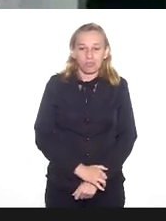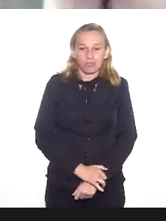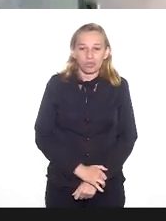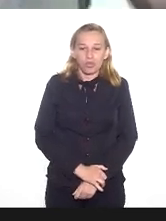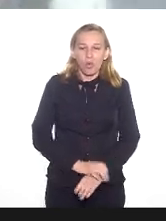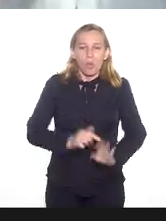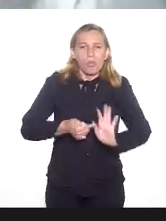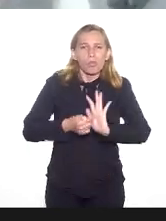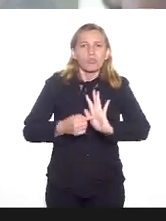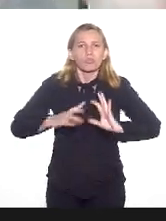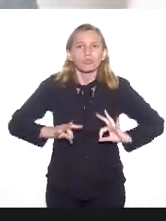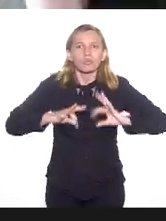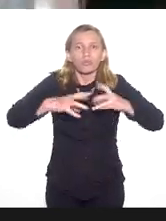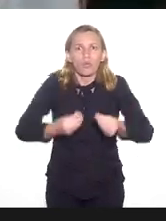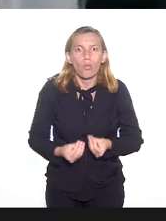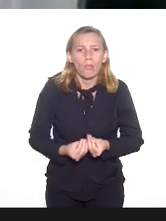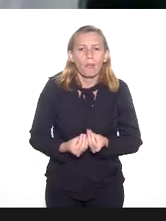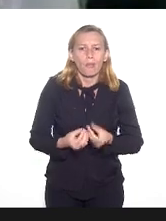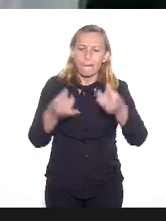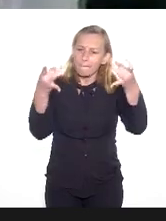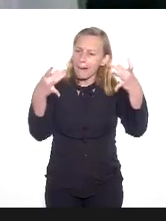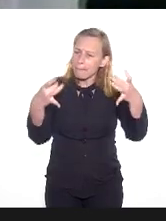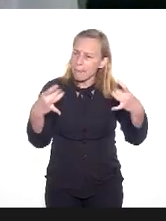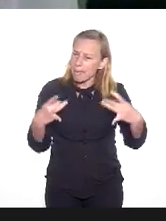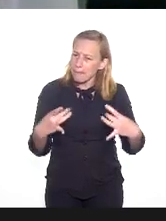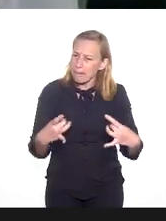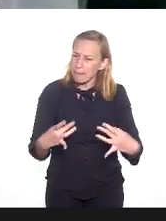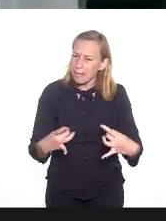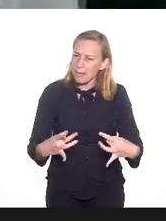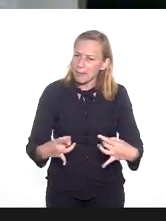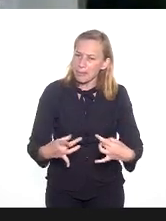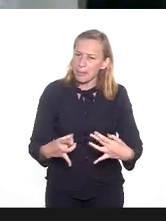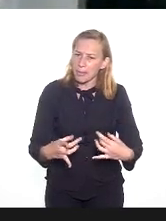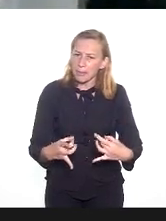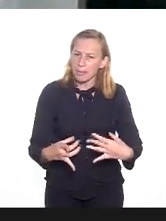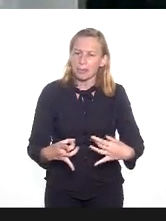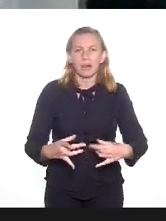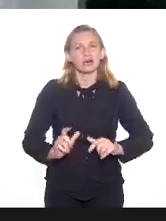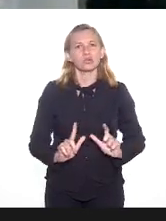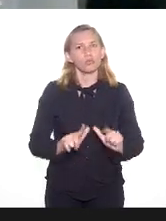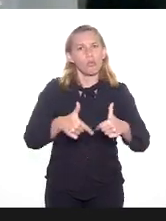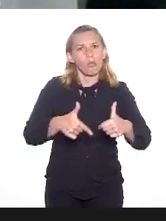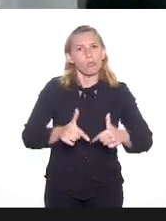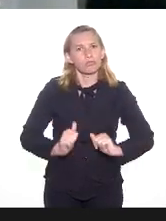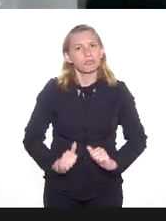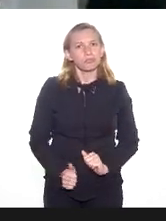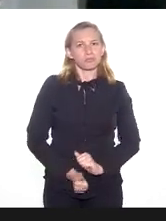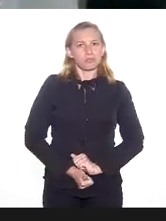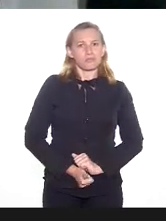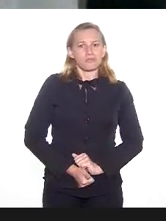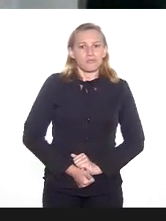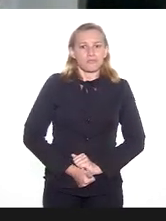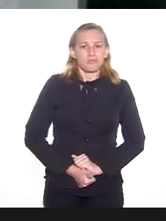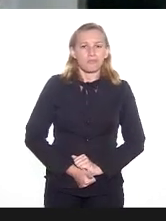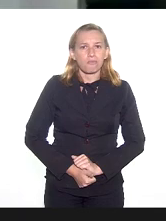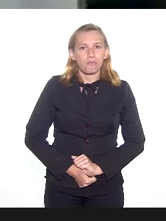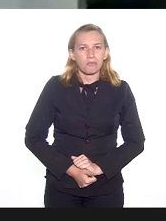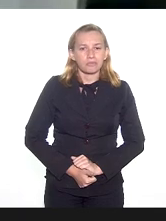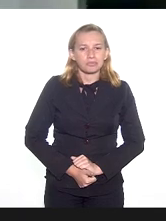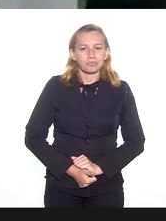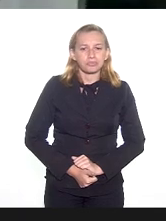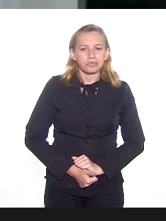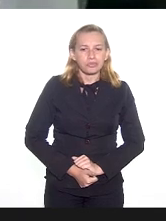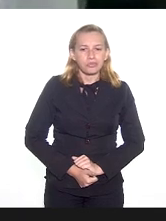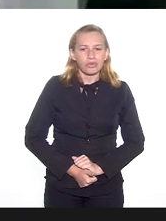tudo colocado num rastreamento das ações que